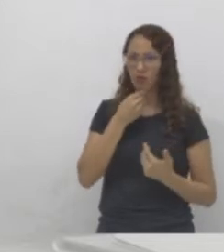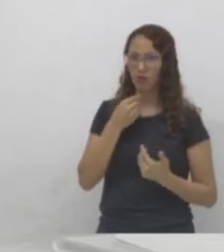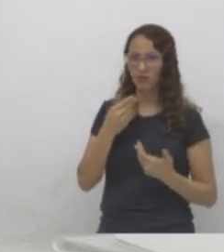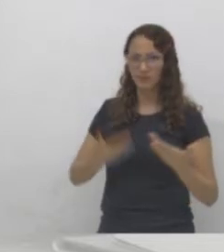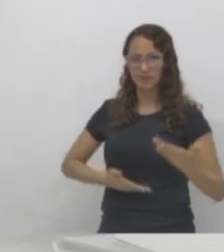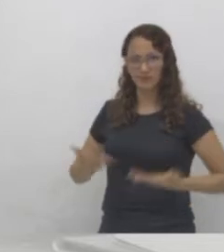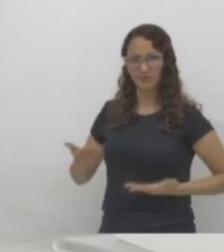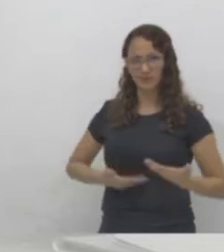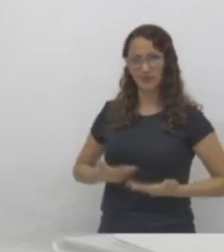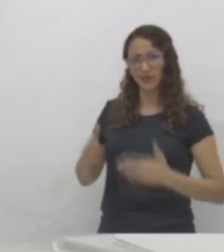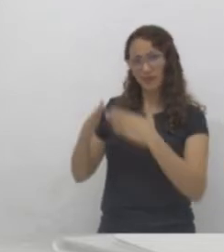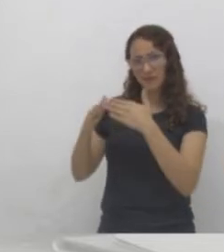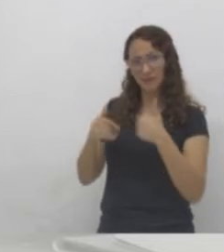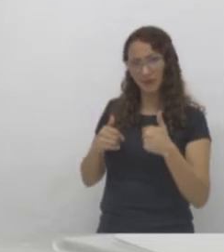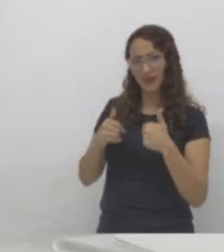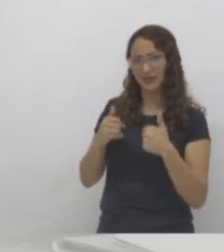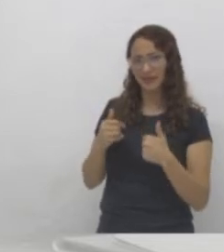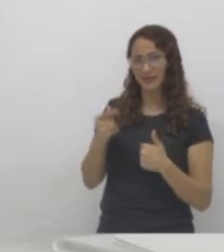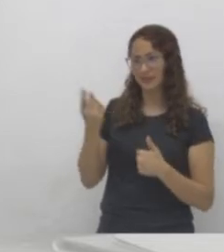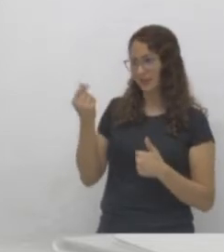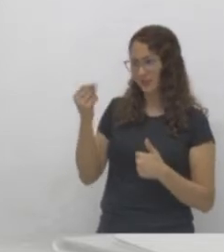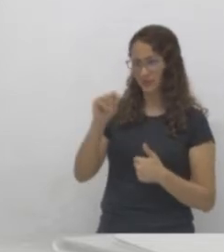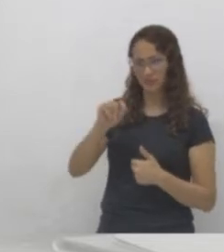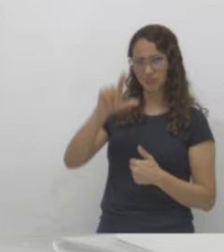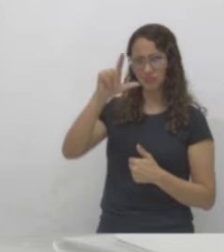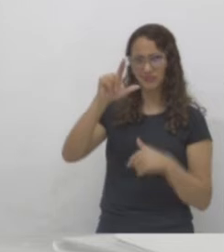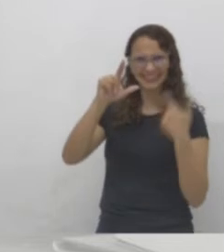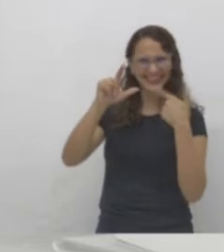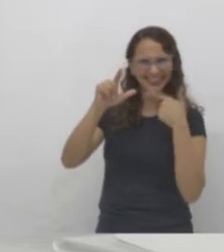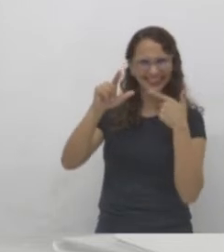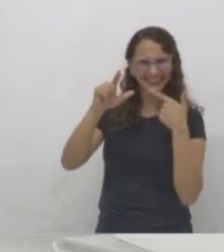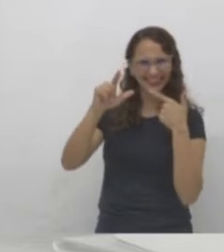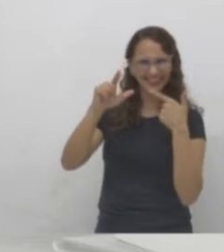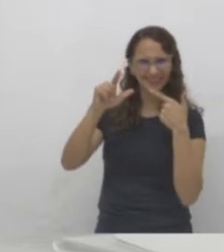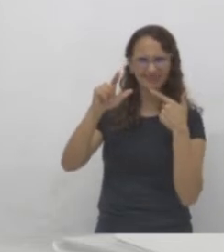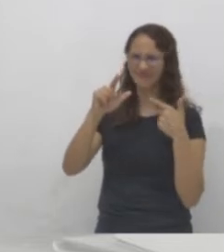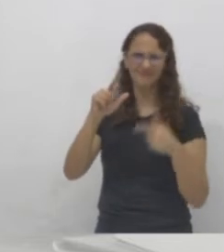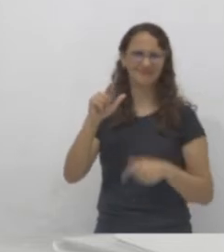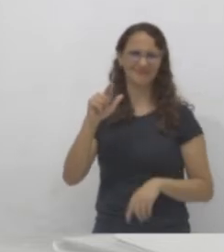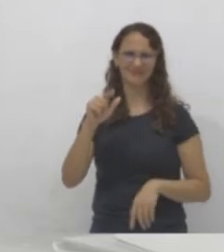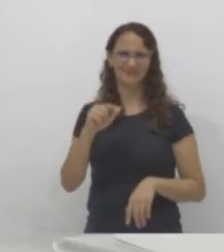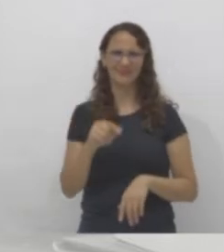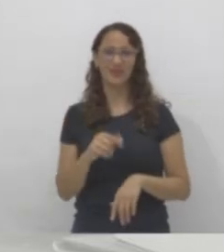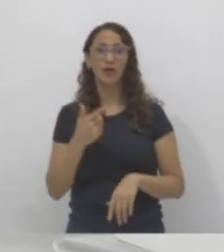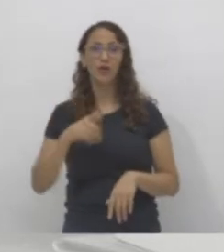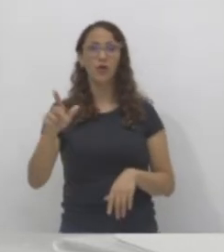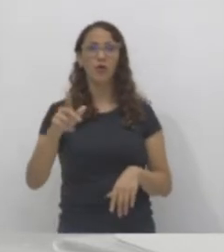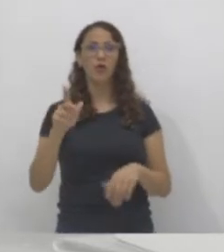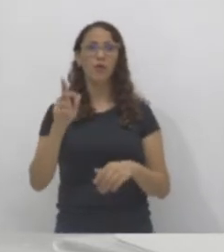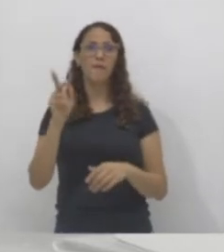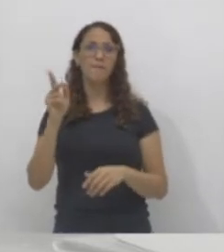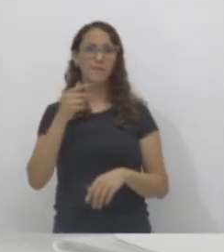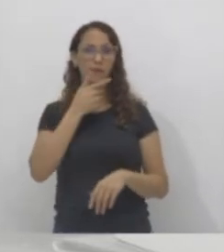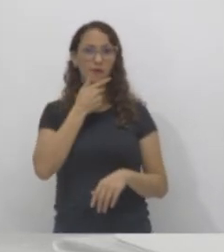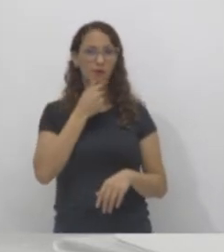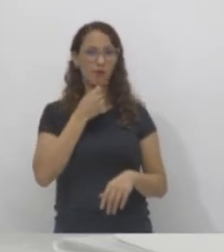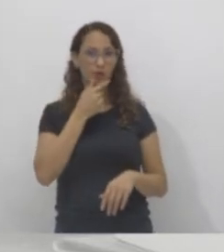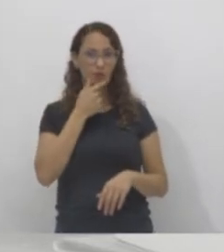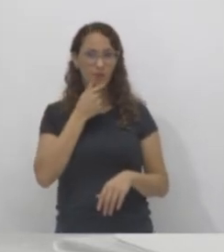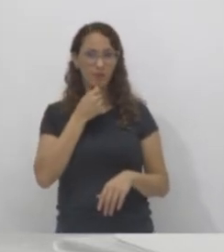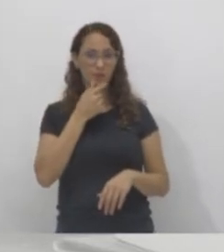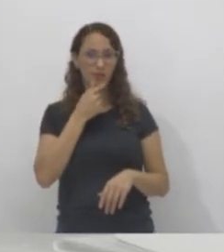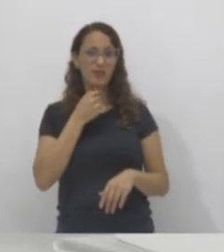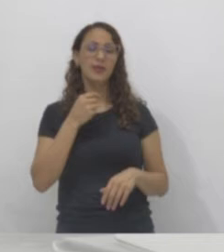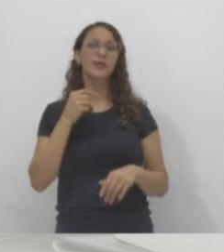Essa parte que foi a engraçada, vamos ver. O patrão diz que vai despedir o outro empregado. É essa a